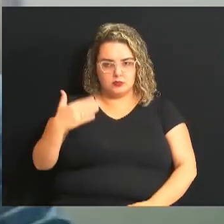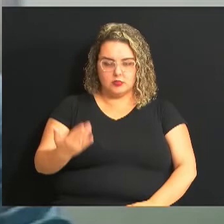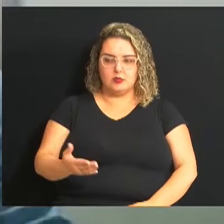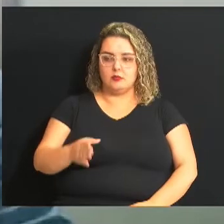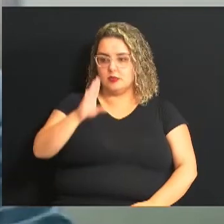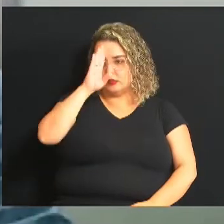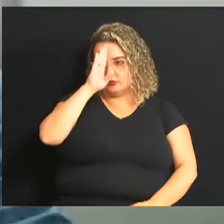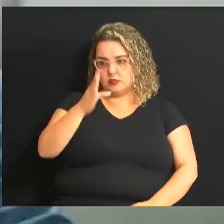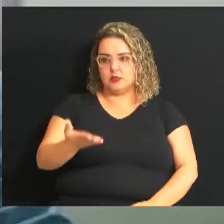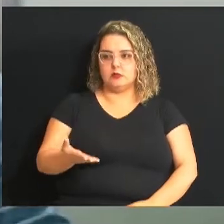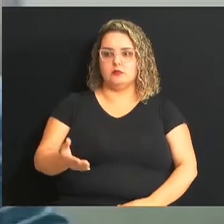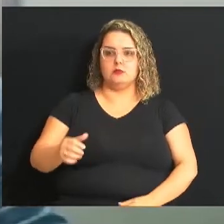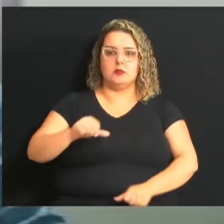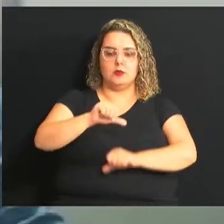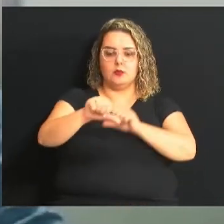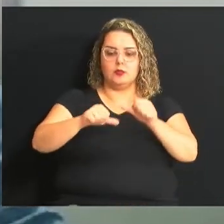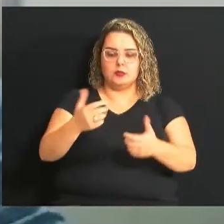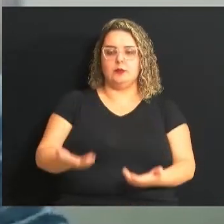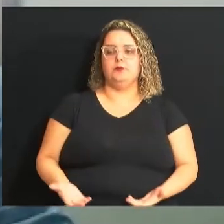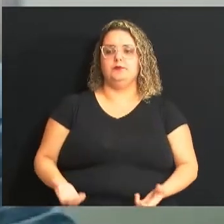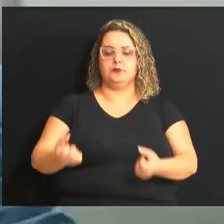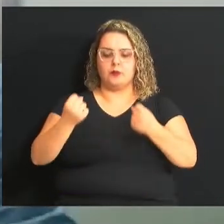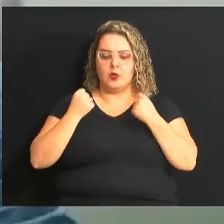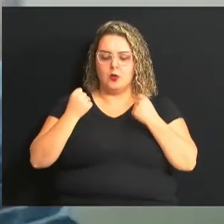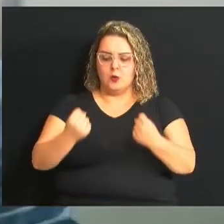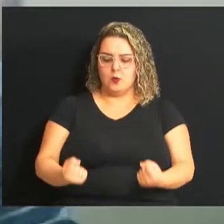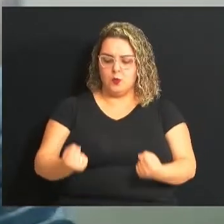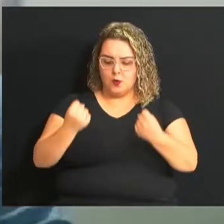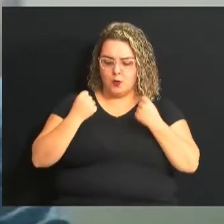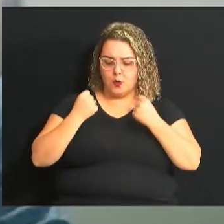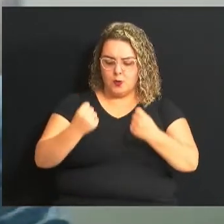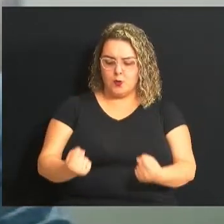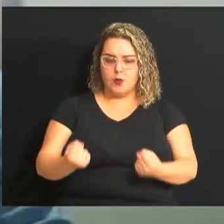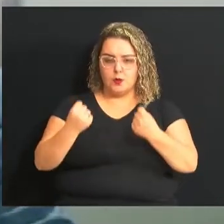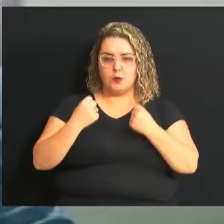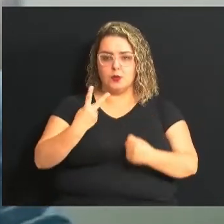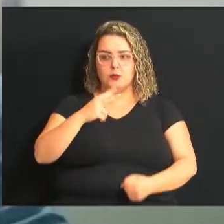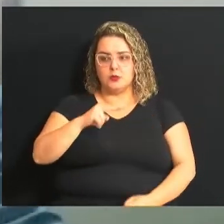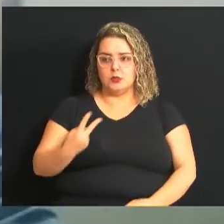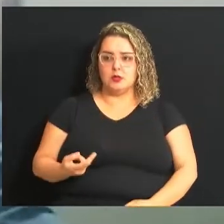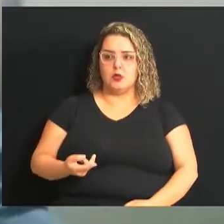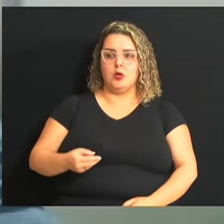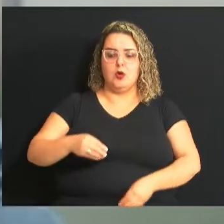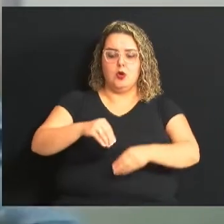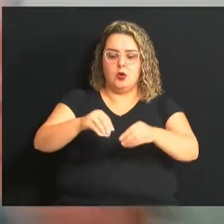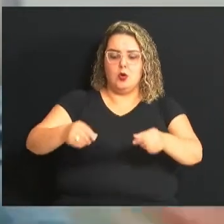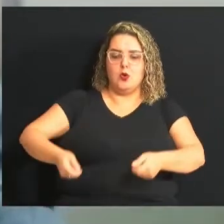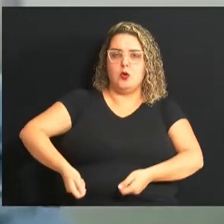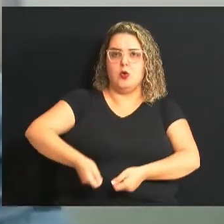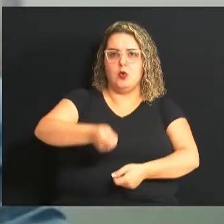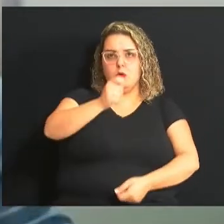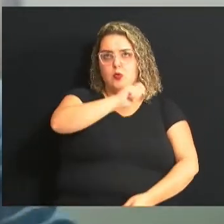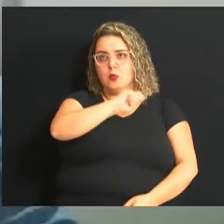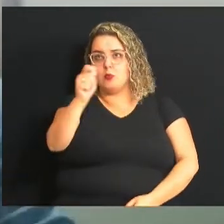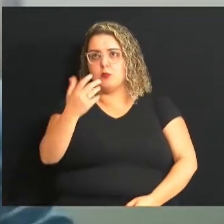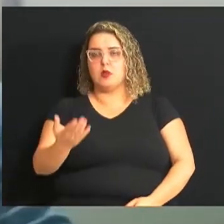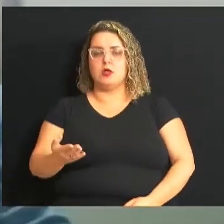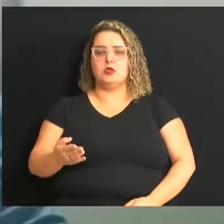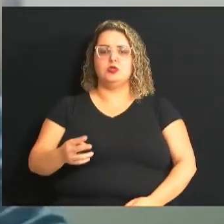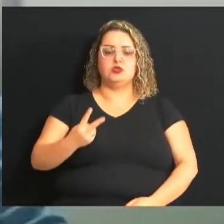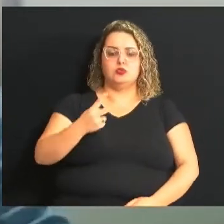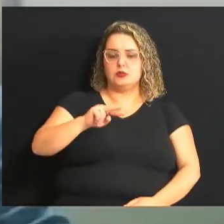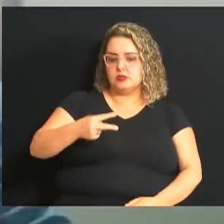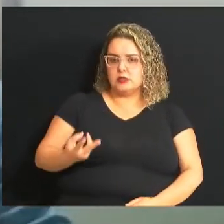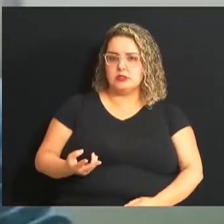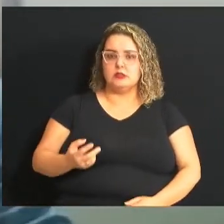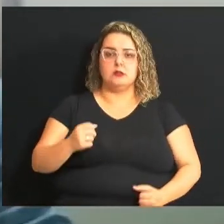mesclar atividade física. Então, quero fazer musculação 2 vezes na semana, praticar o beach tennis, como você falou, outras 2 vezes na semana, fazer caminhada outras 2, não é